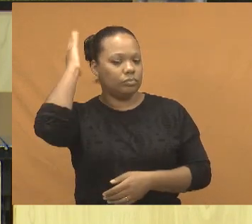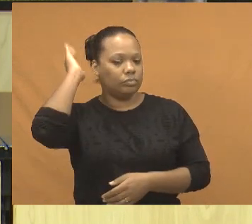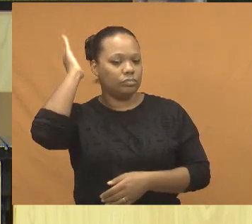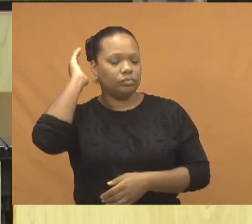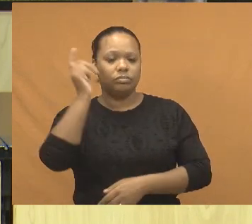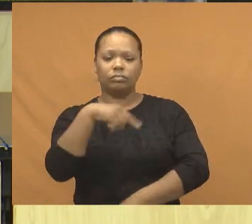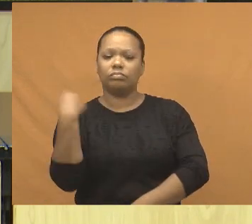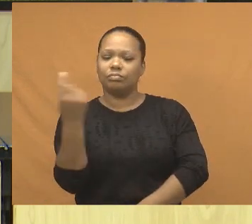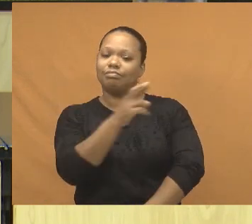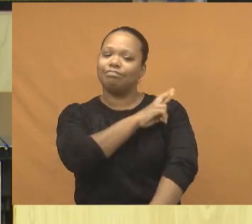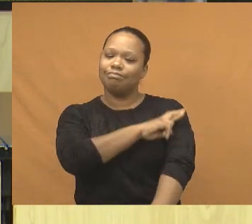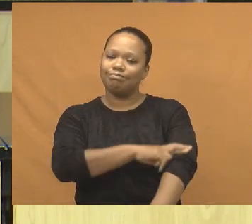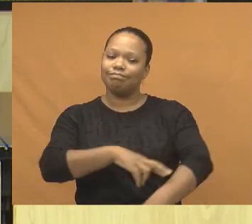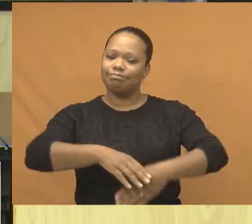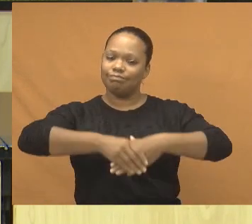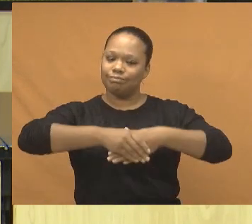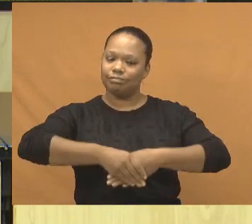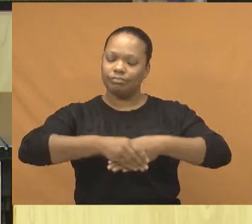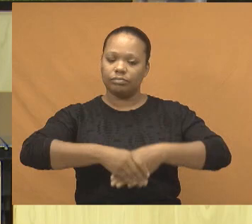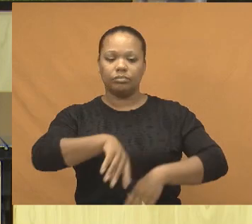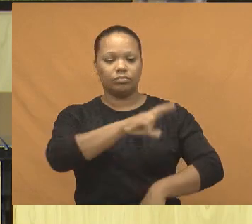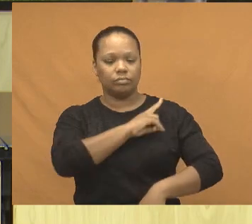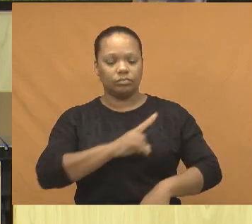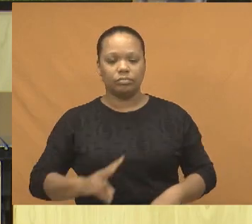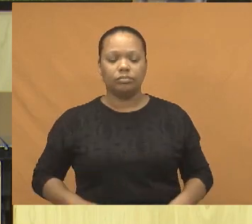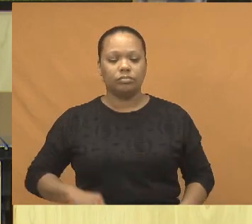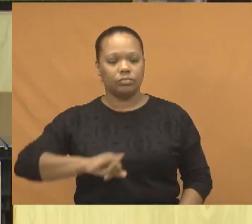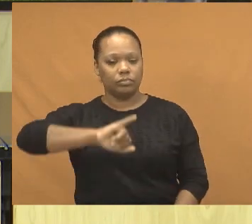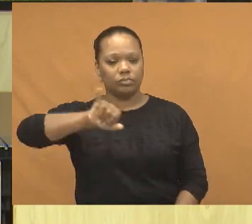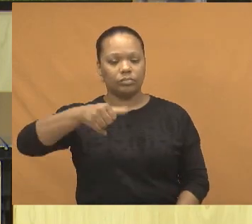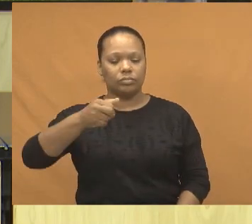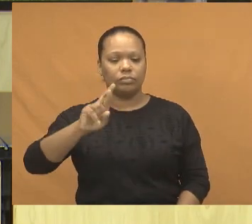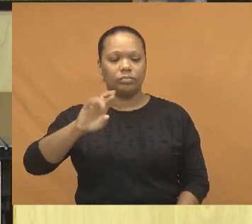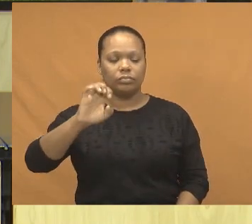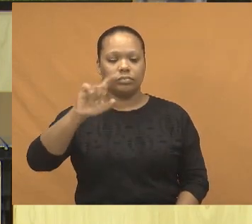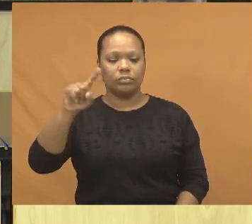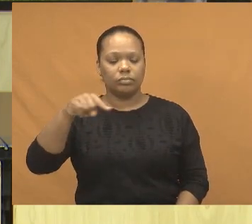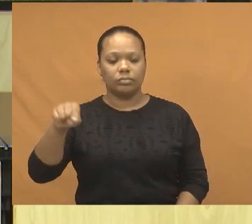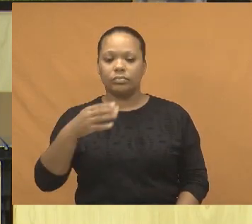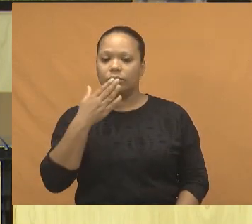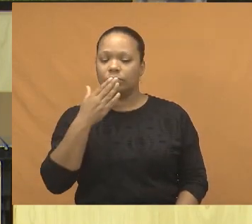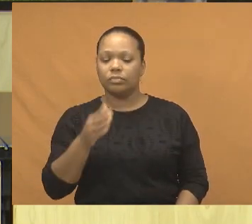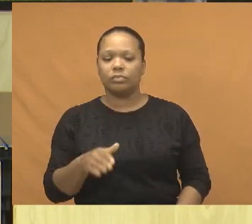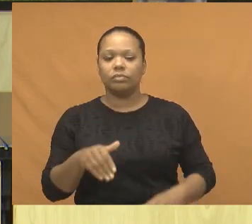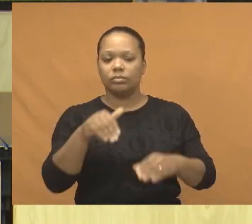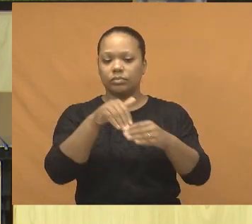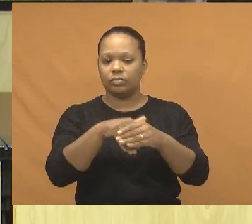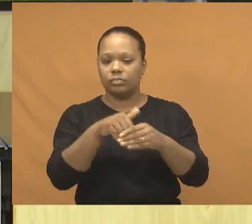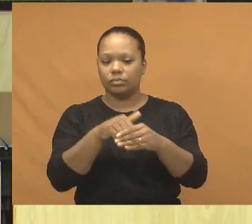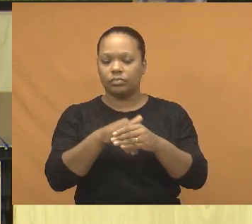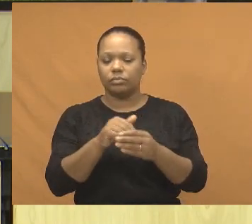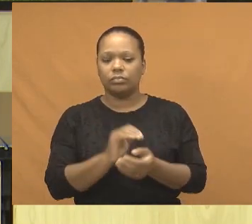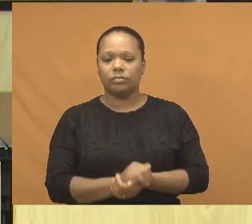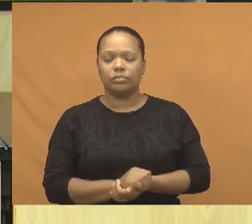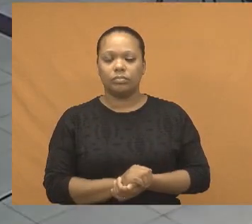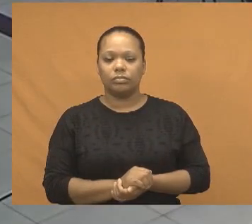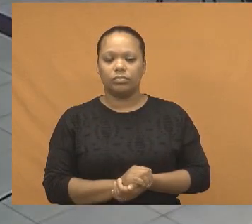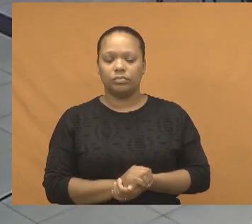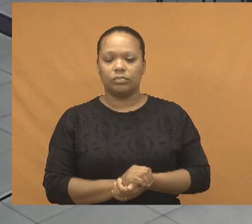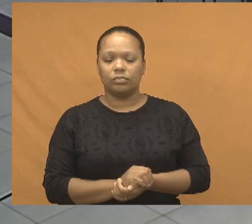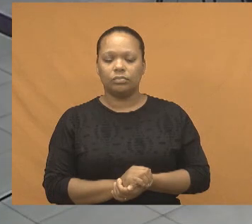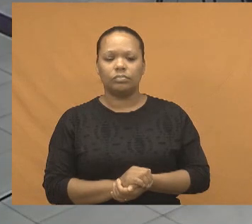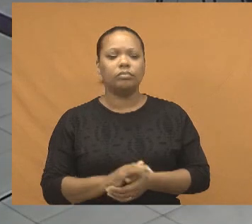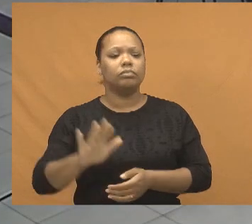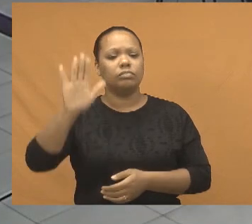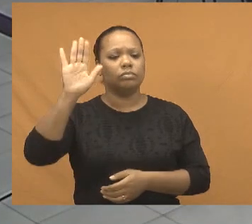nossas respeitosas saudações. Vereador Juarez Araújo, senhor presidente, foi solicitado votação.